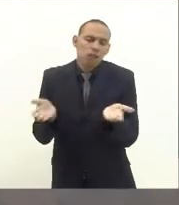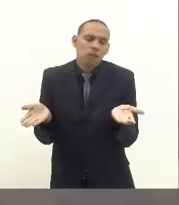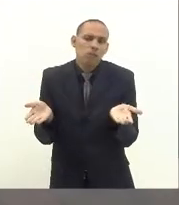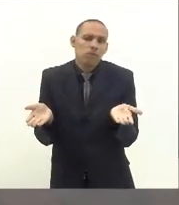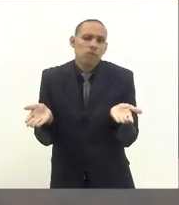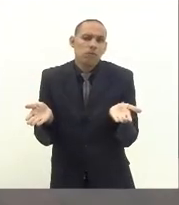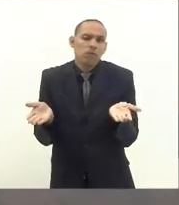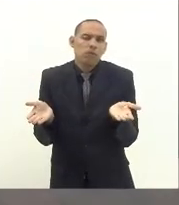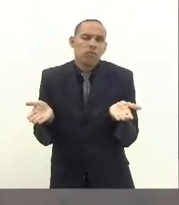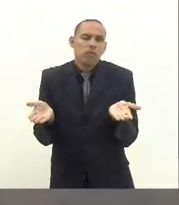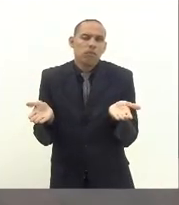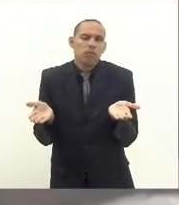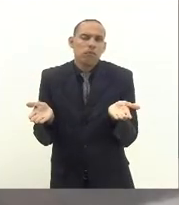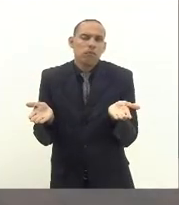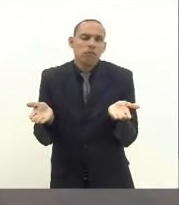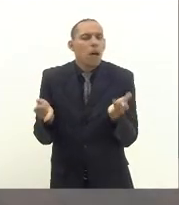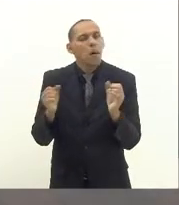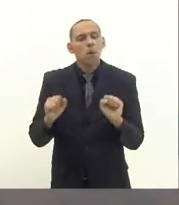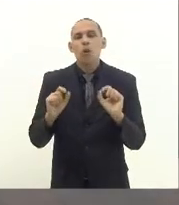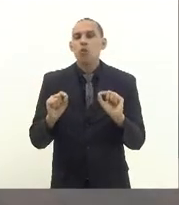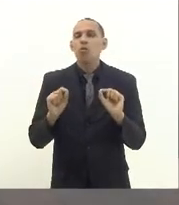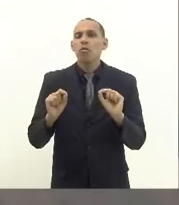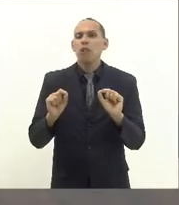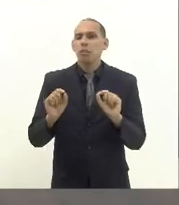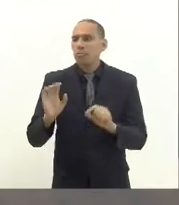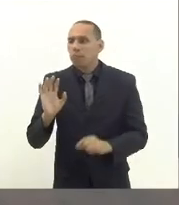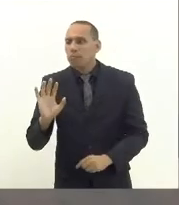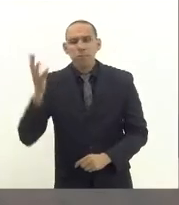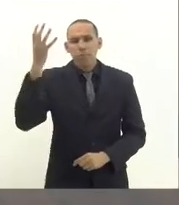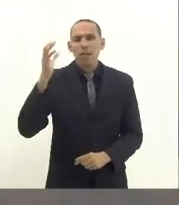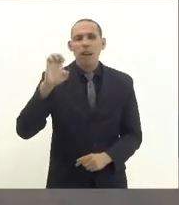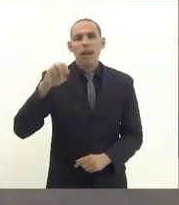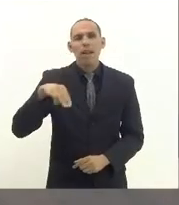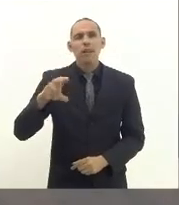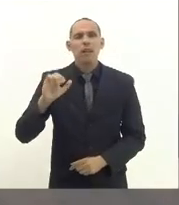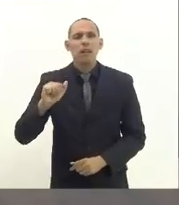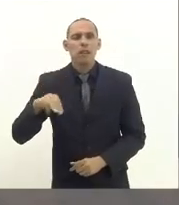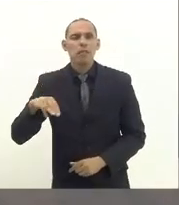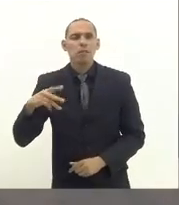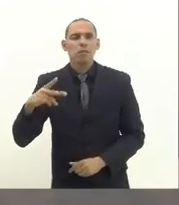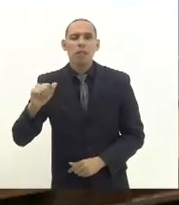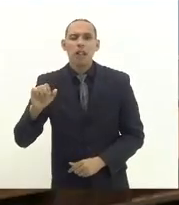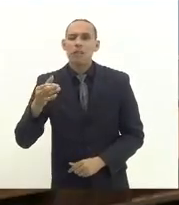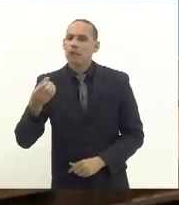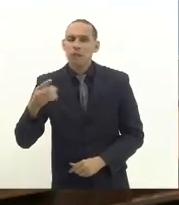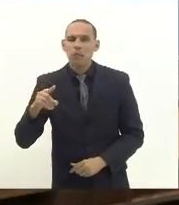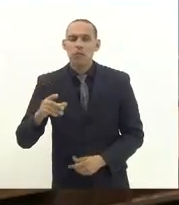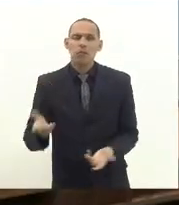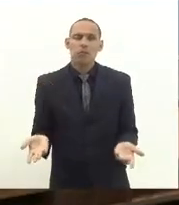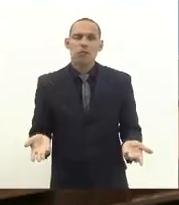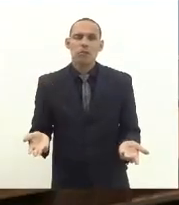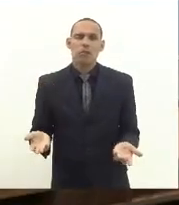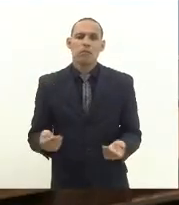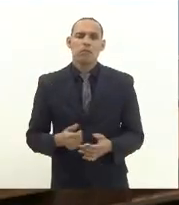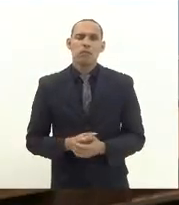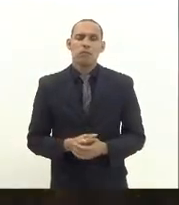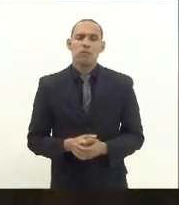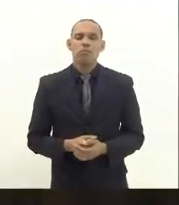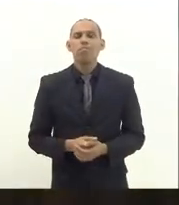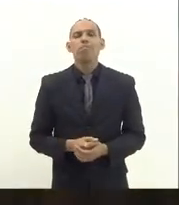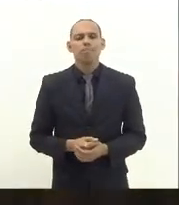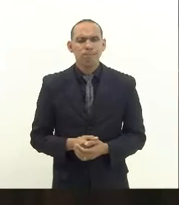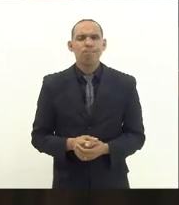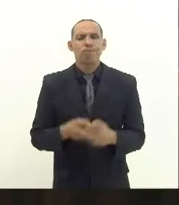eu acho que que muitas vezes tem que ser a solução radical da encampação seu presente é é é